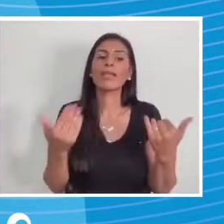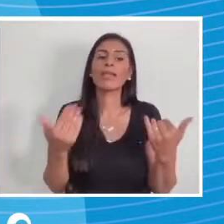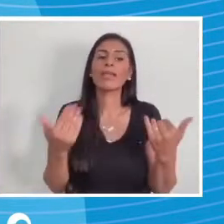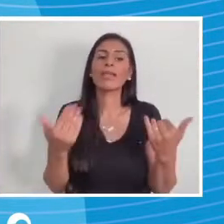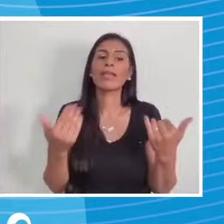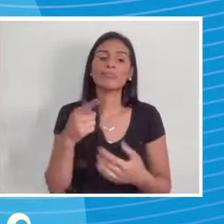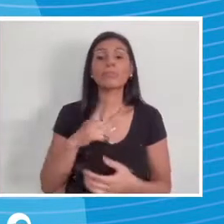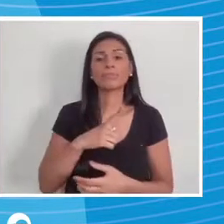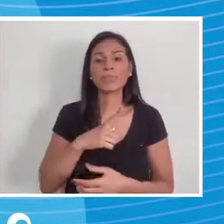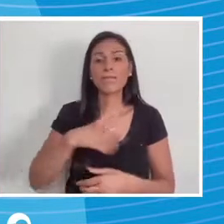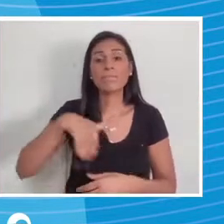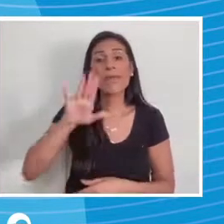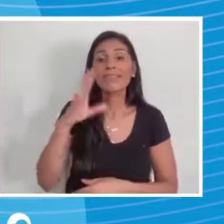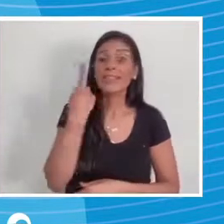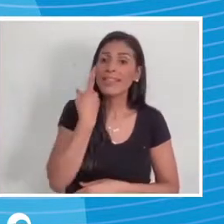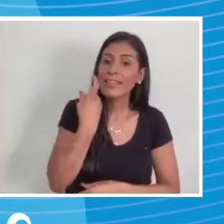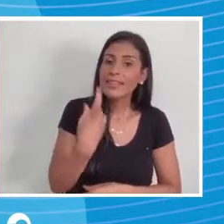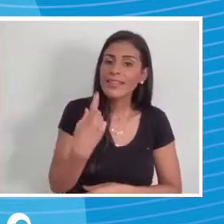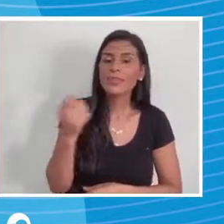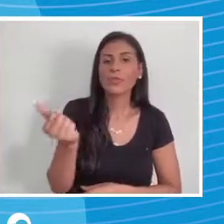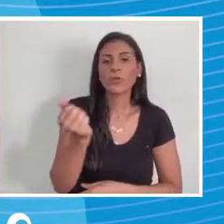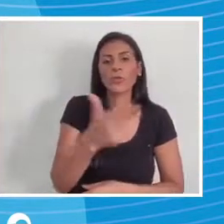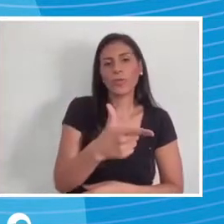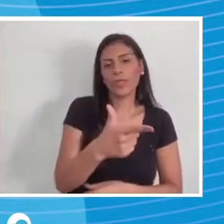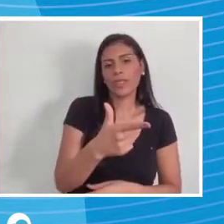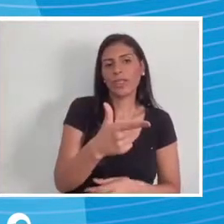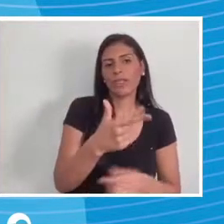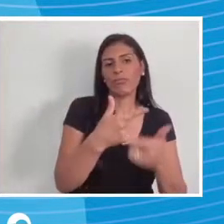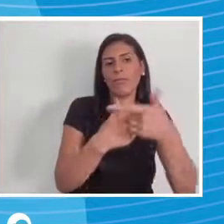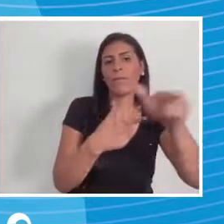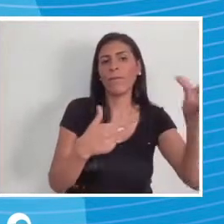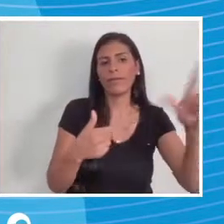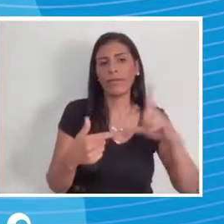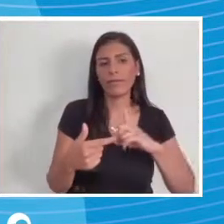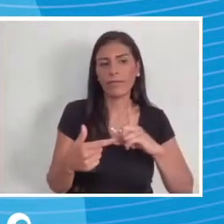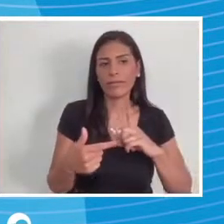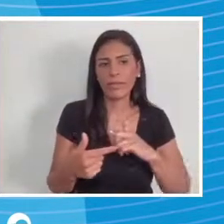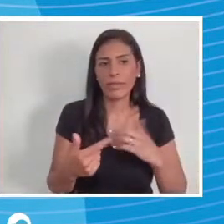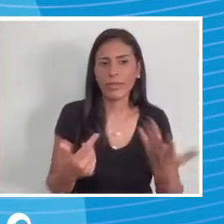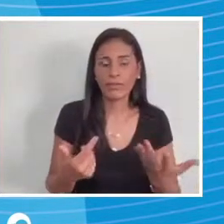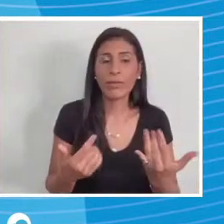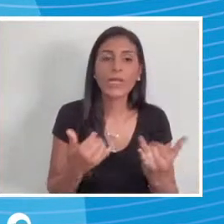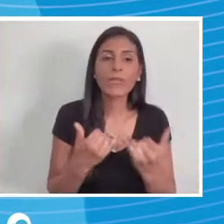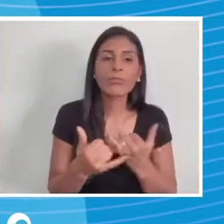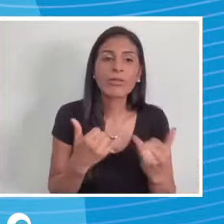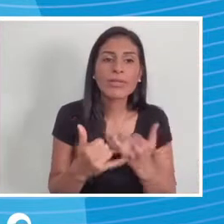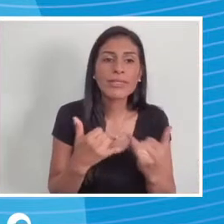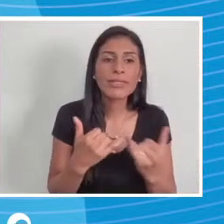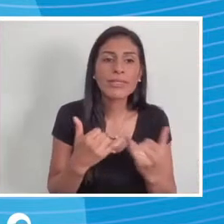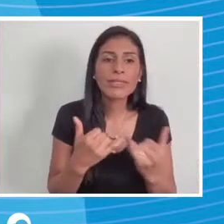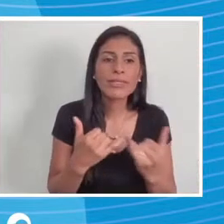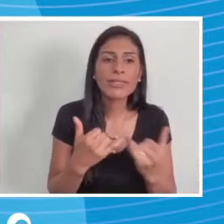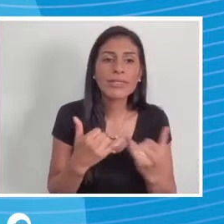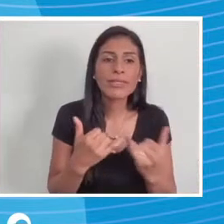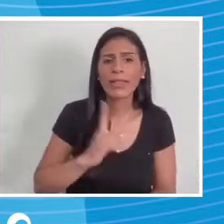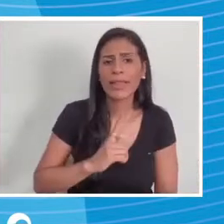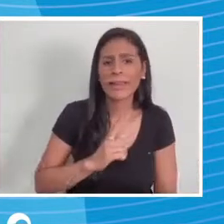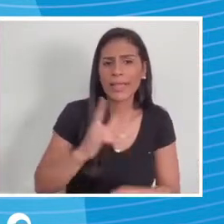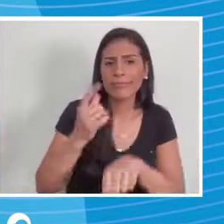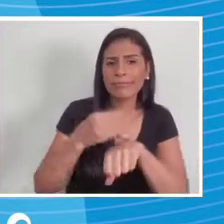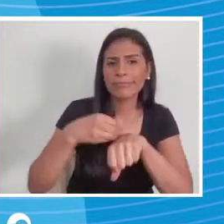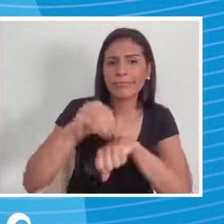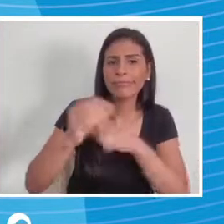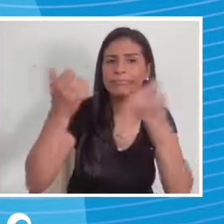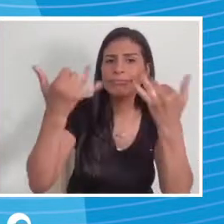aí no dia a dia, né? Então, por exemplo, deixo aqui para a audiência, que se defina o que é um metro redondo e que se calcula a área de